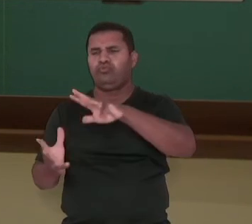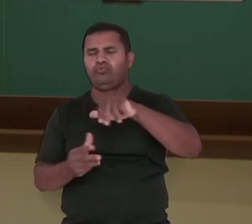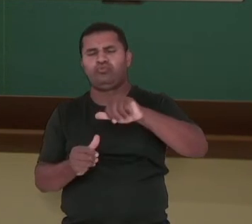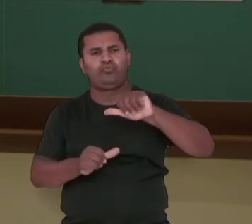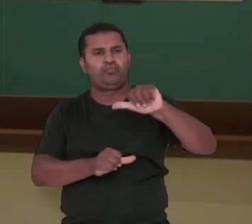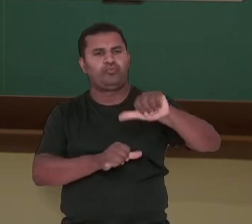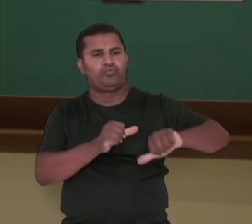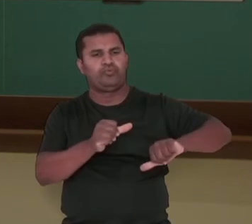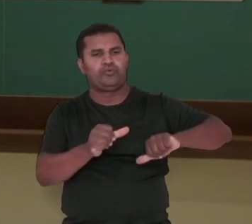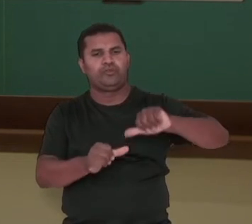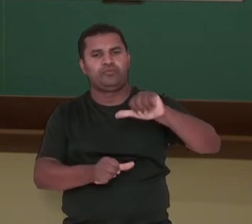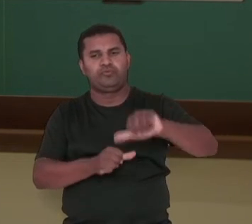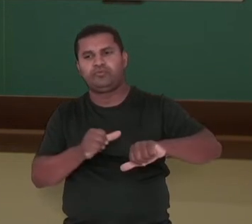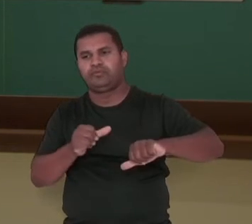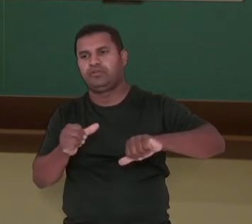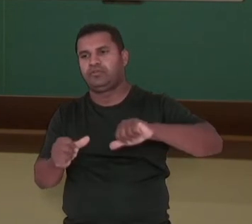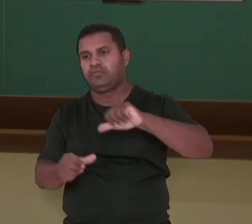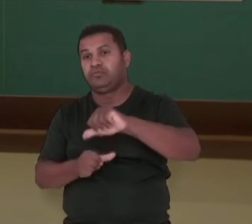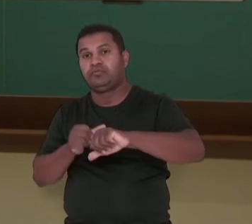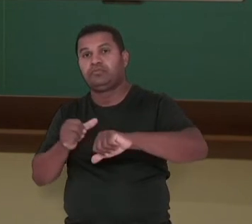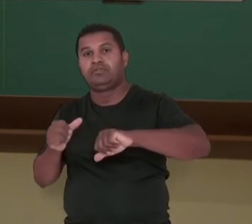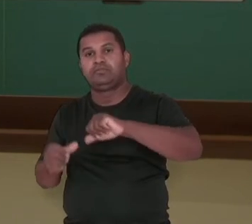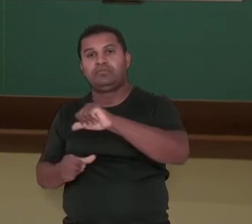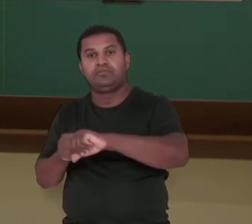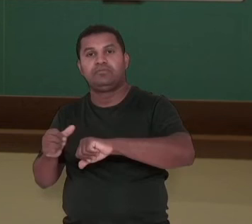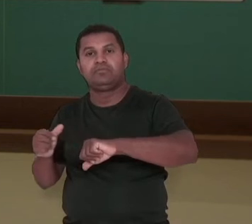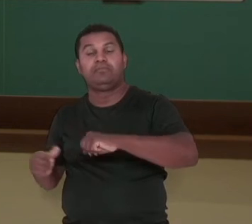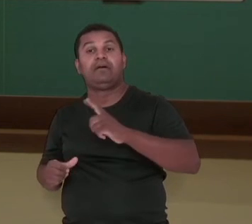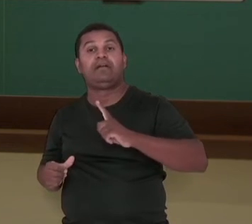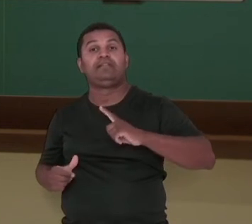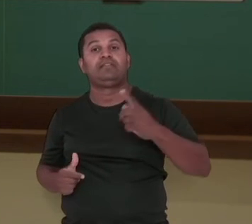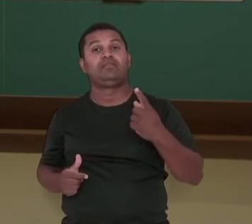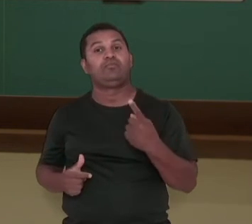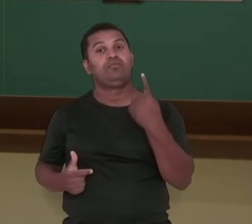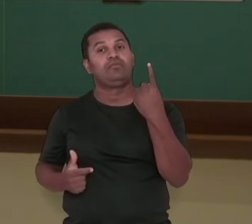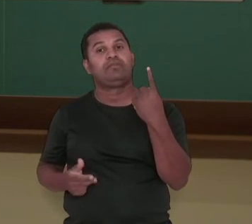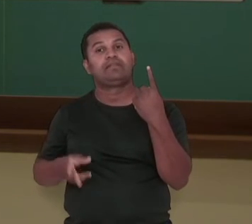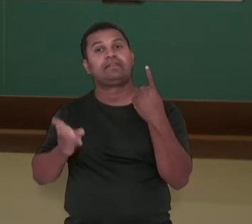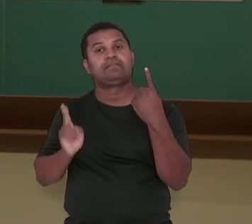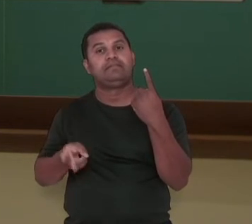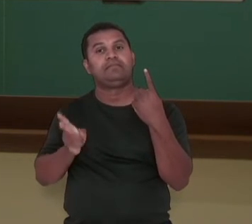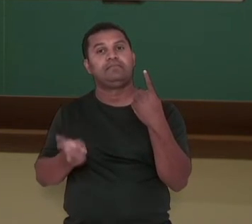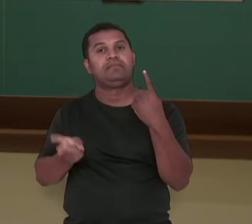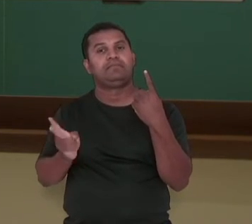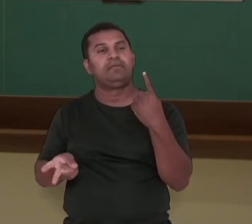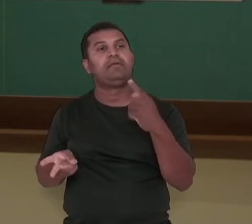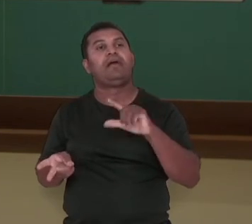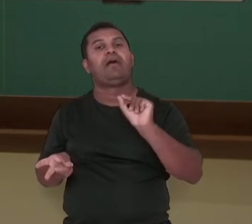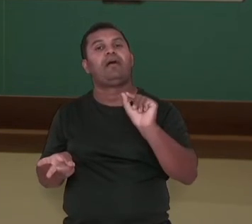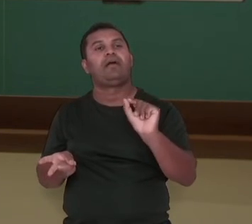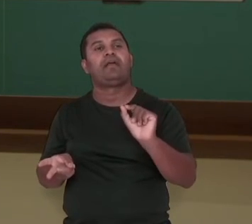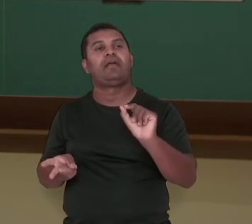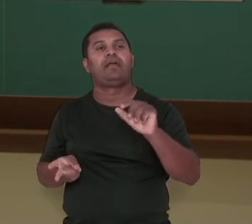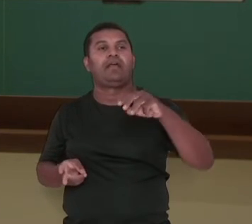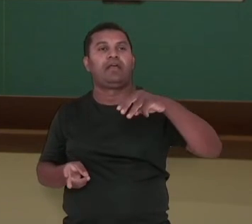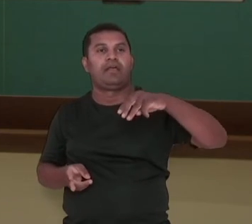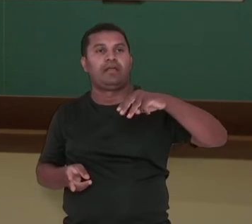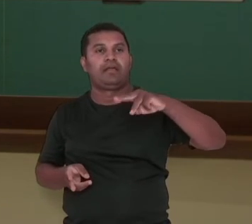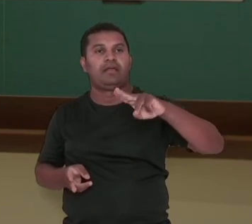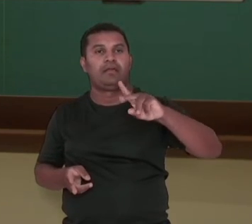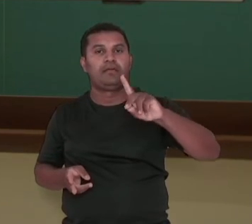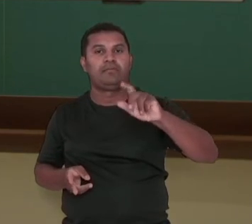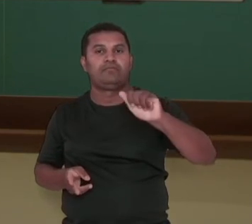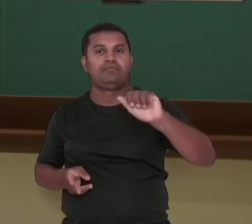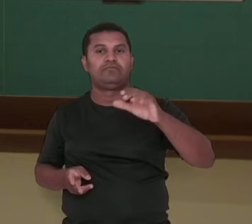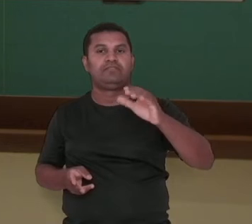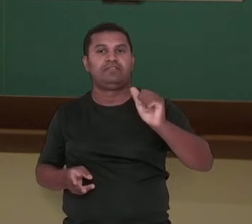muda. A única coisa permanente, a única certeza é a mudança. A única certeza que a gente tem é a mudança. Então a